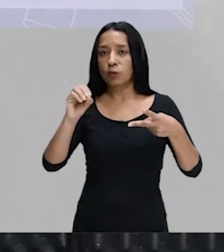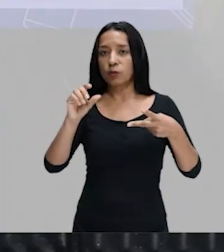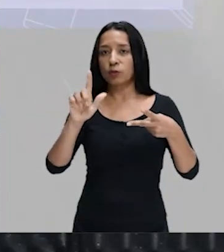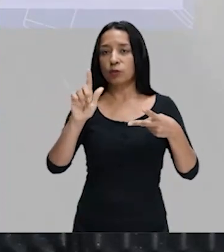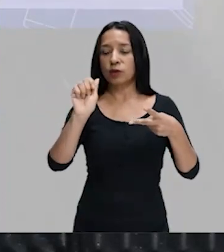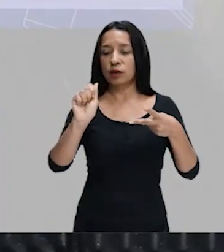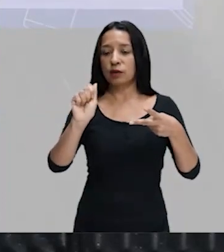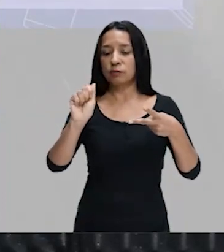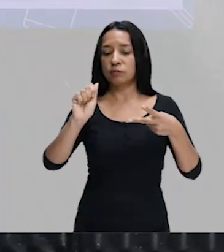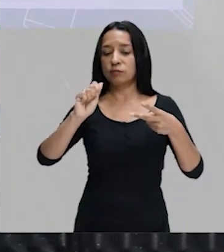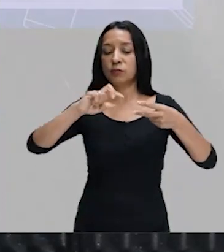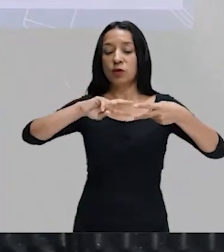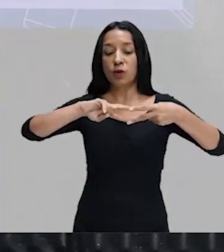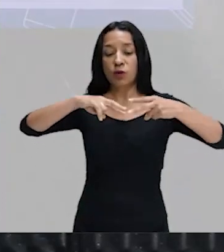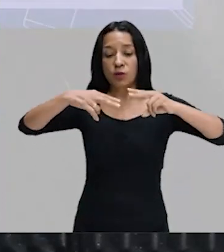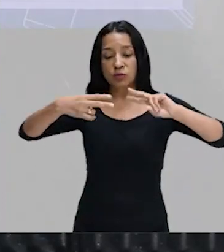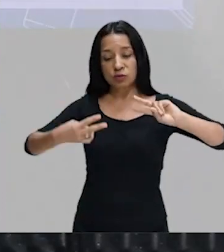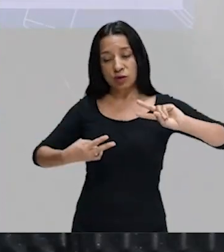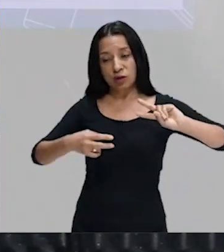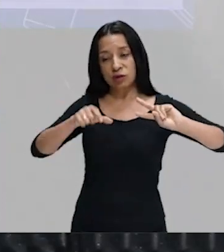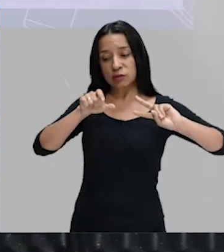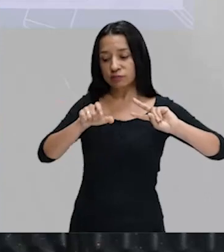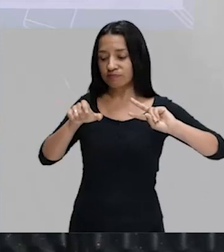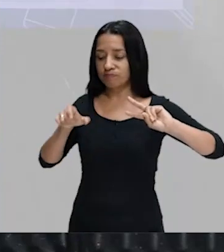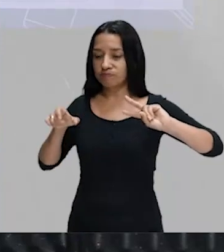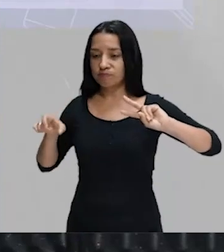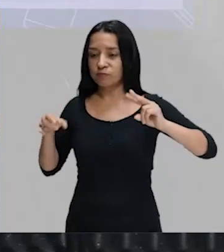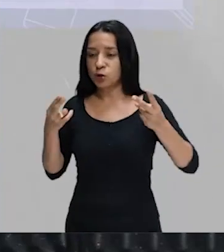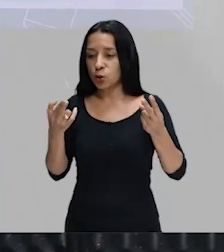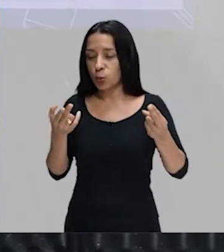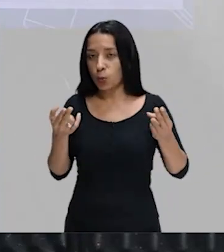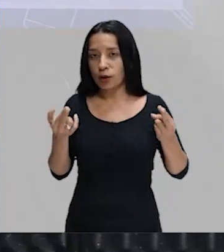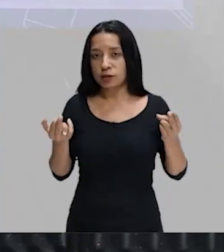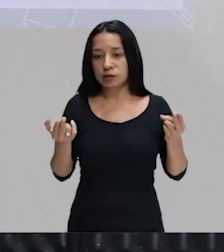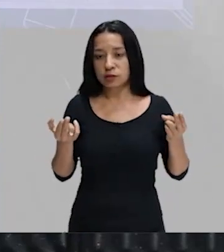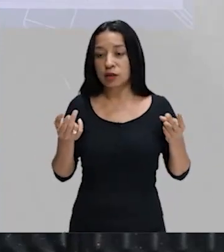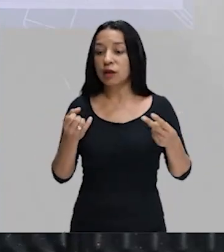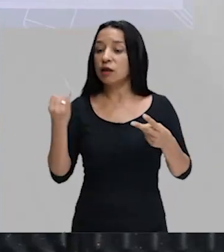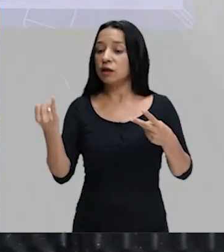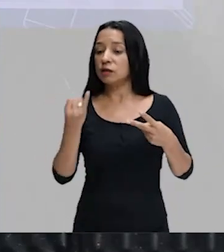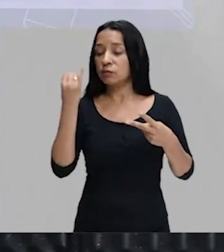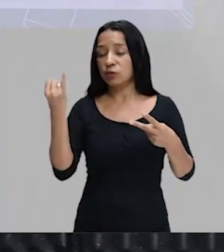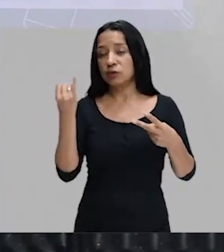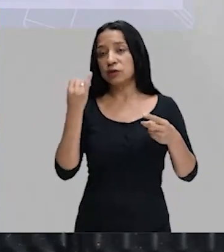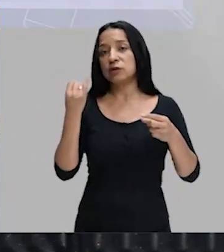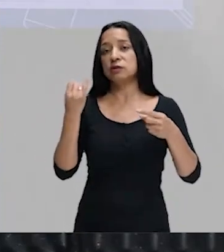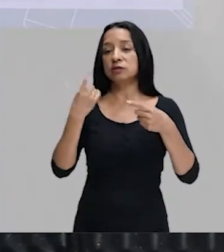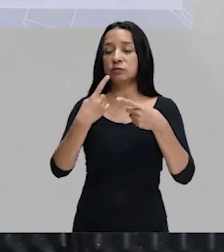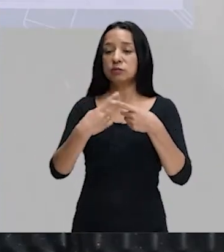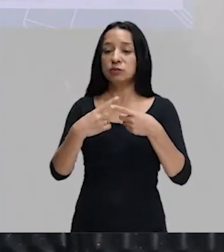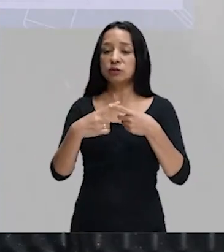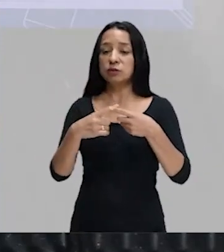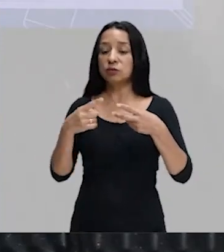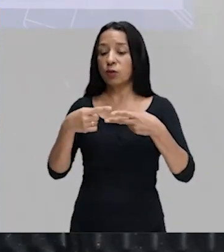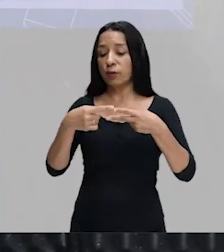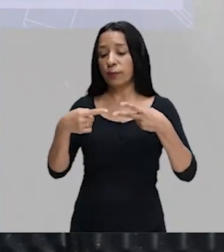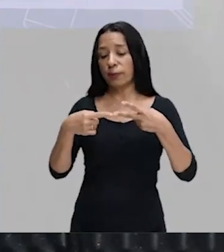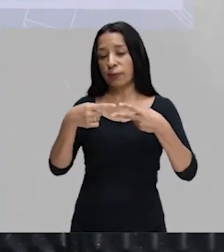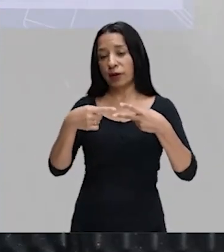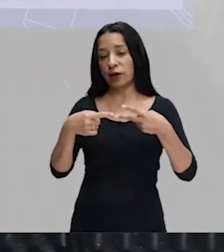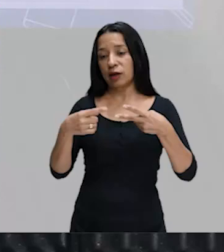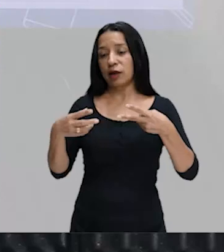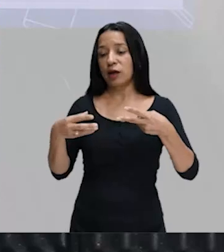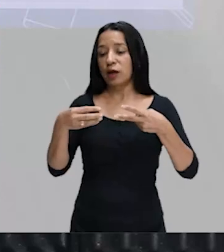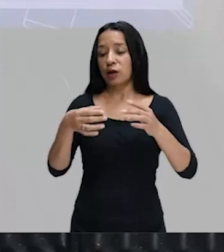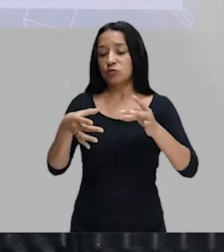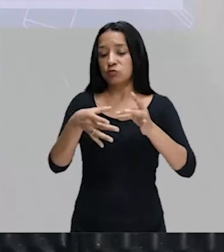tem os mesmos genes, tá? E é justamente importante essa região porque vai fazer com que esse par se